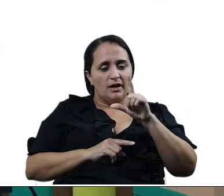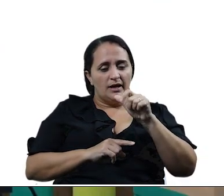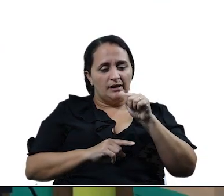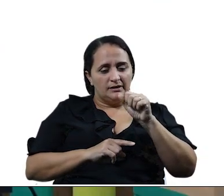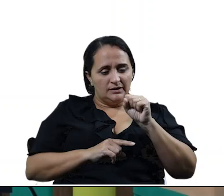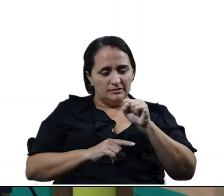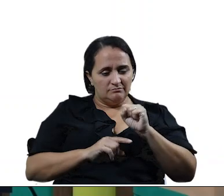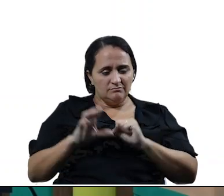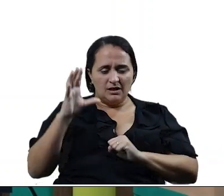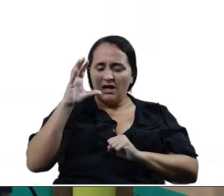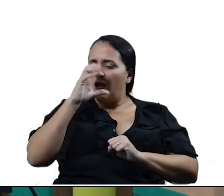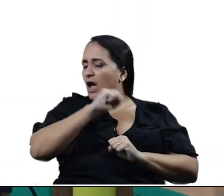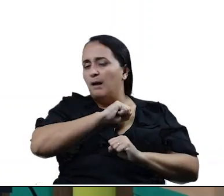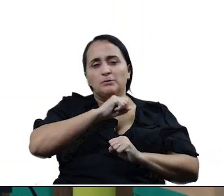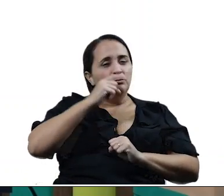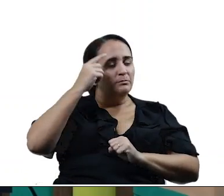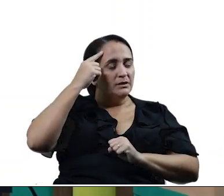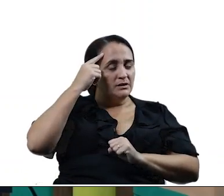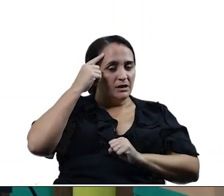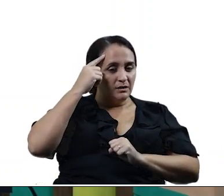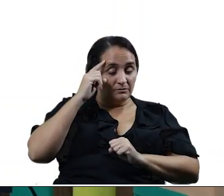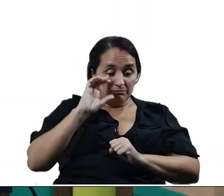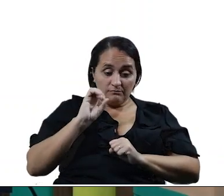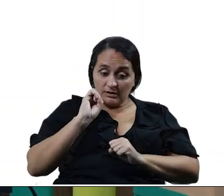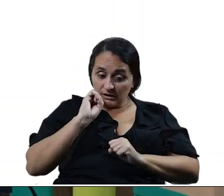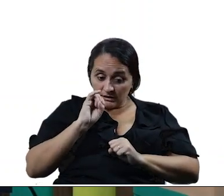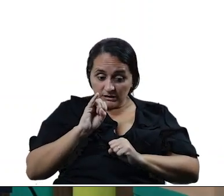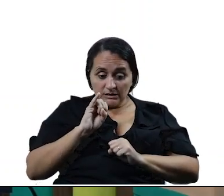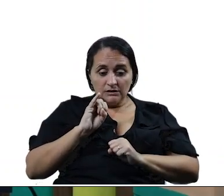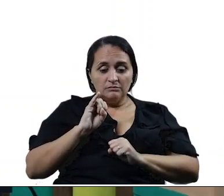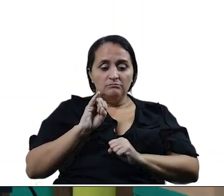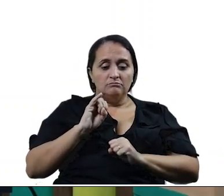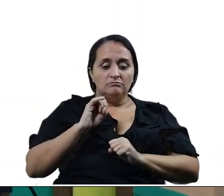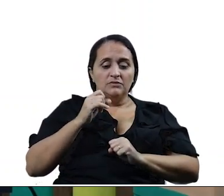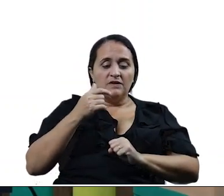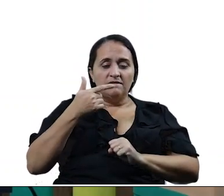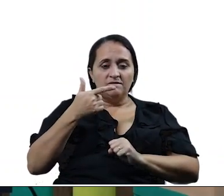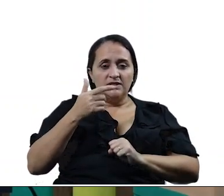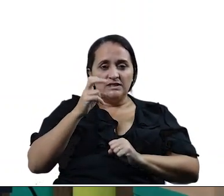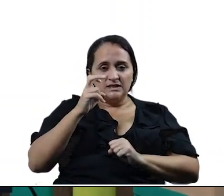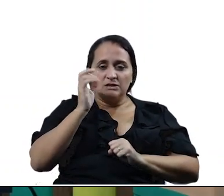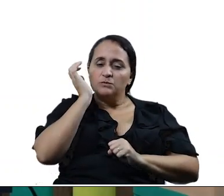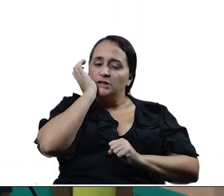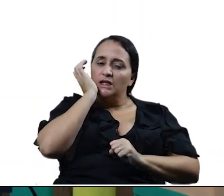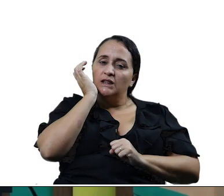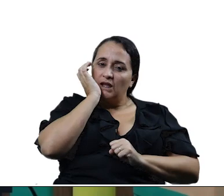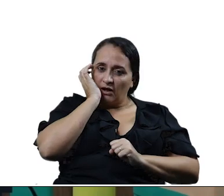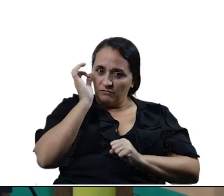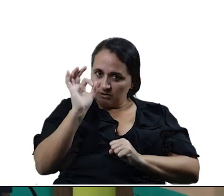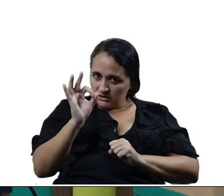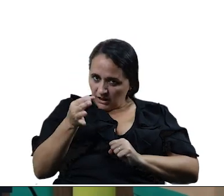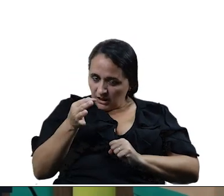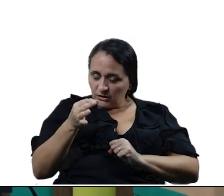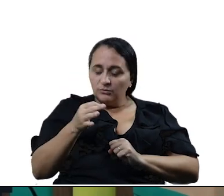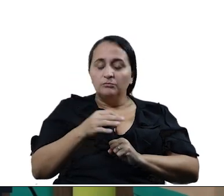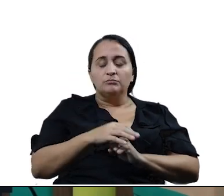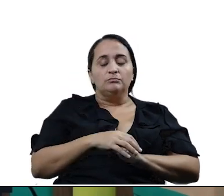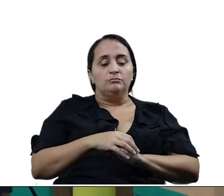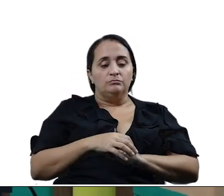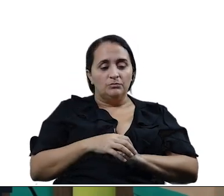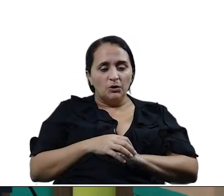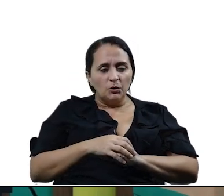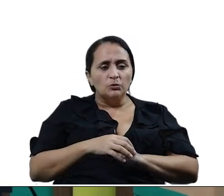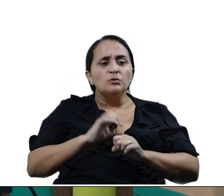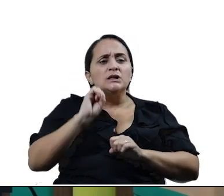gente pensar. As moedas foram de quanto? 25 centavos, certo? Então, moeda de 25